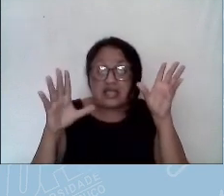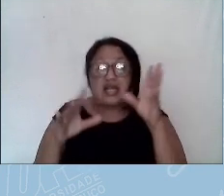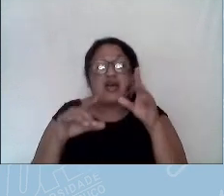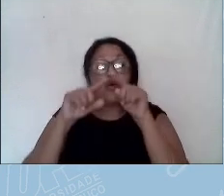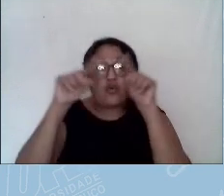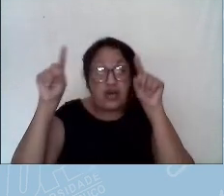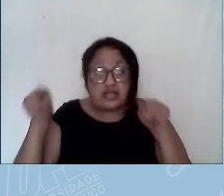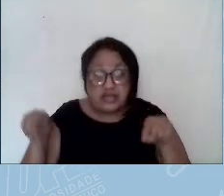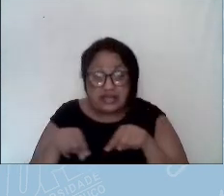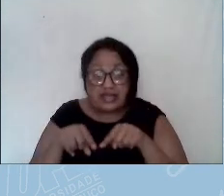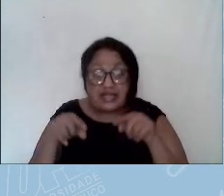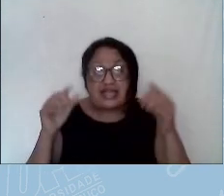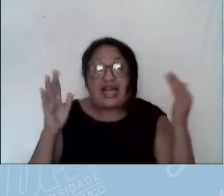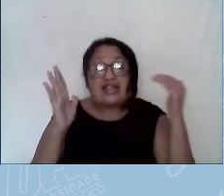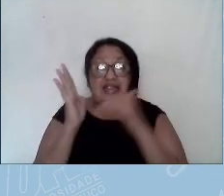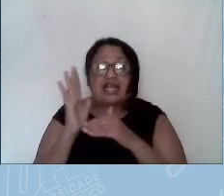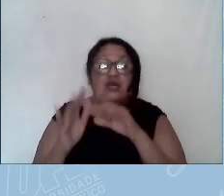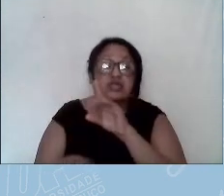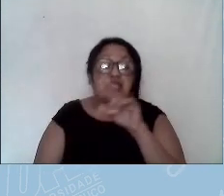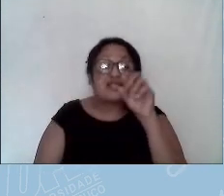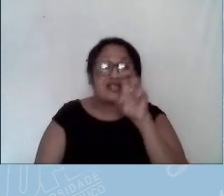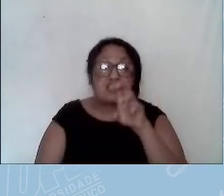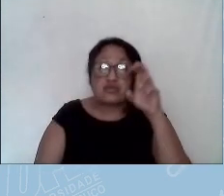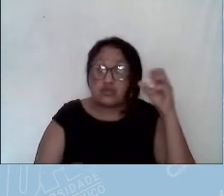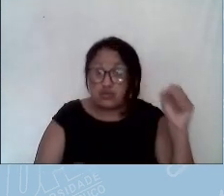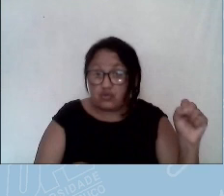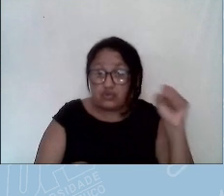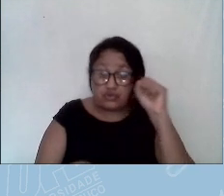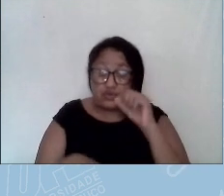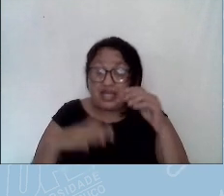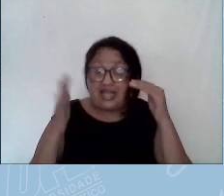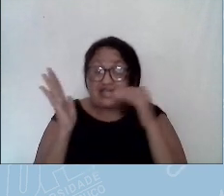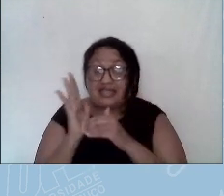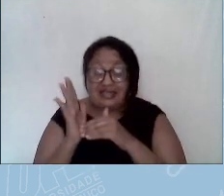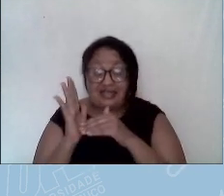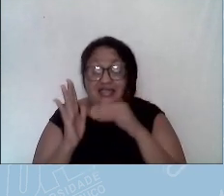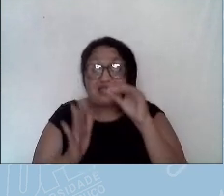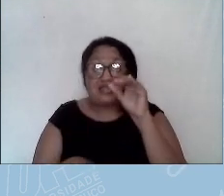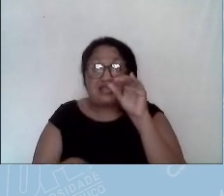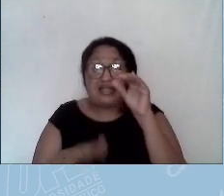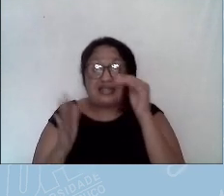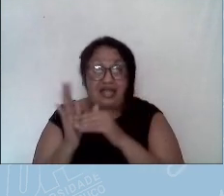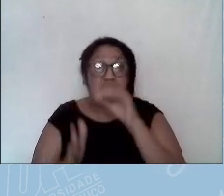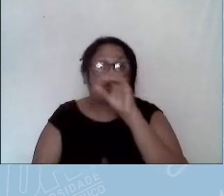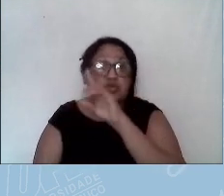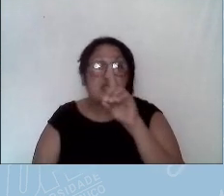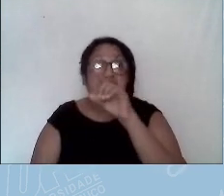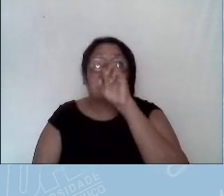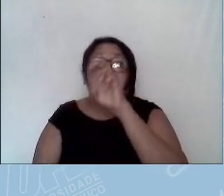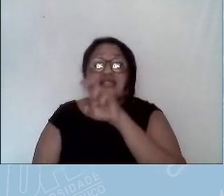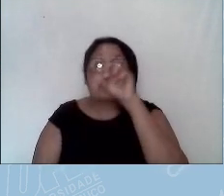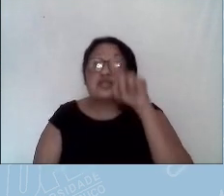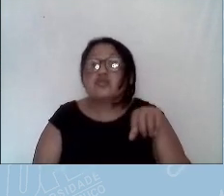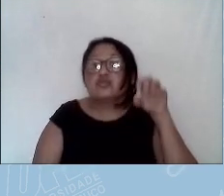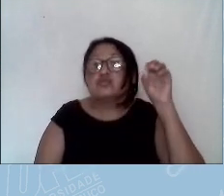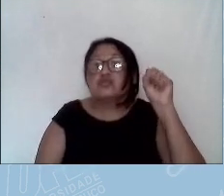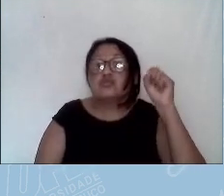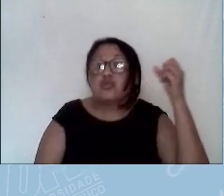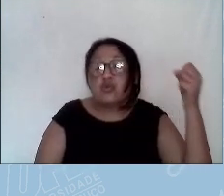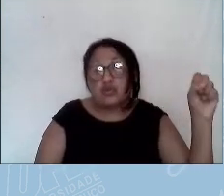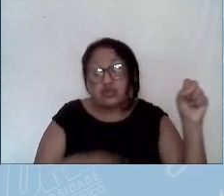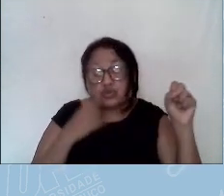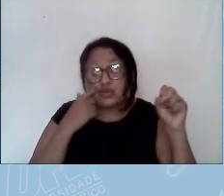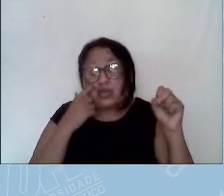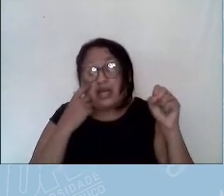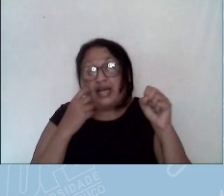estava preenchido até o dia 5 do 8 e até o dia 5 do 8 a gente nota uma variação que